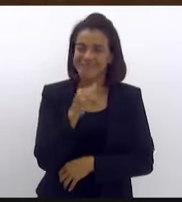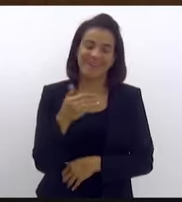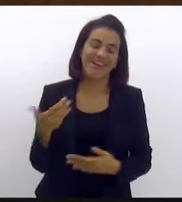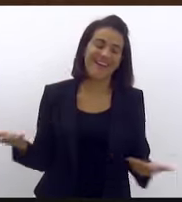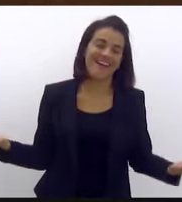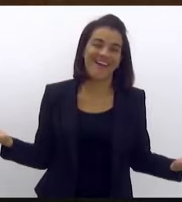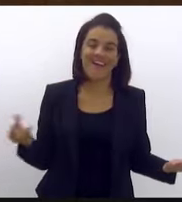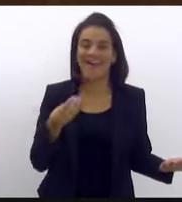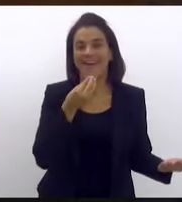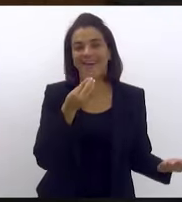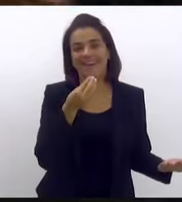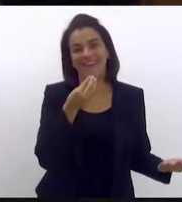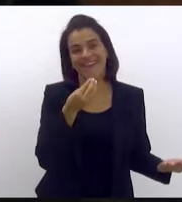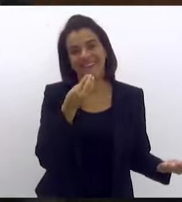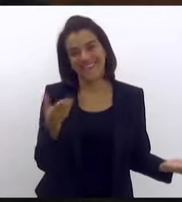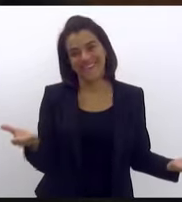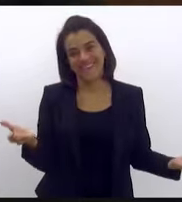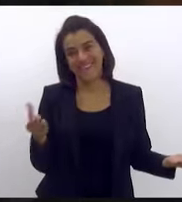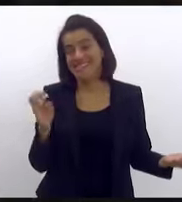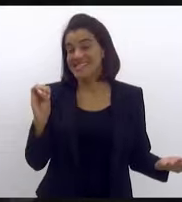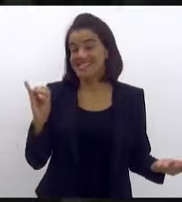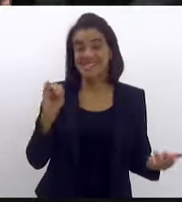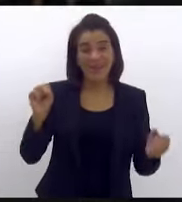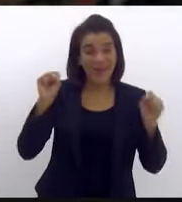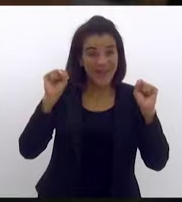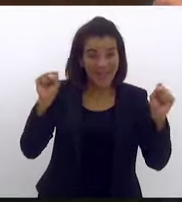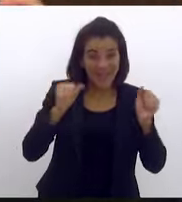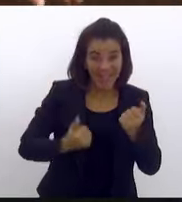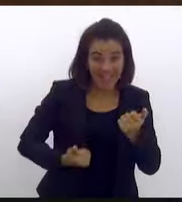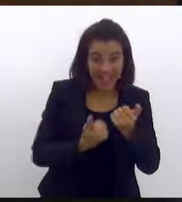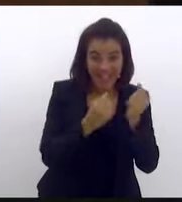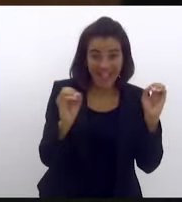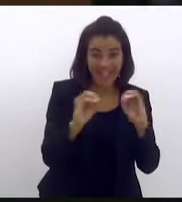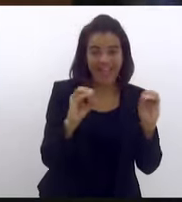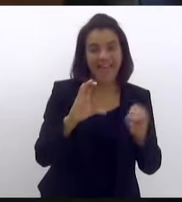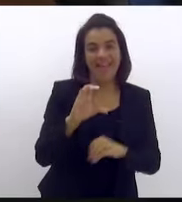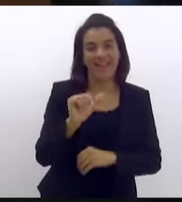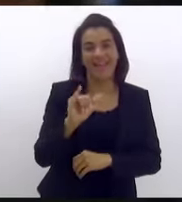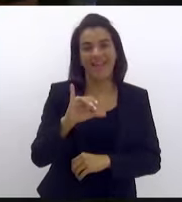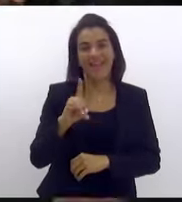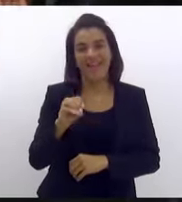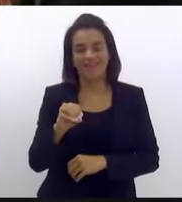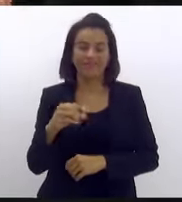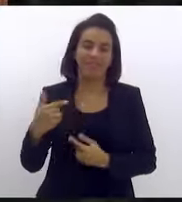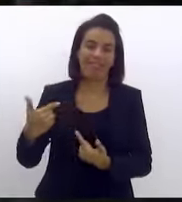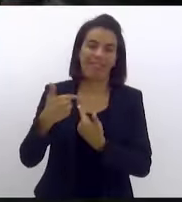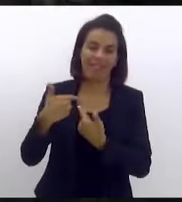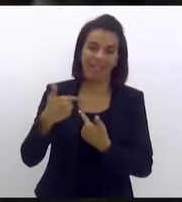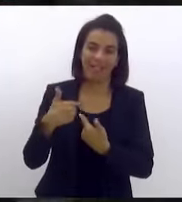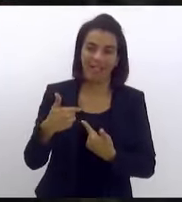como. O Caiado ia brigar comigo, eu não podia. Eu estava numa conexão muito forte, eu e Caiado.